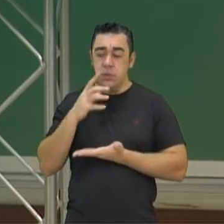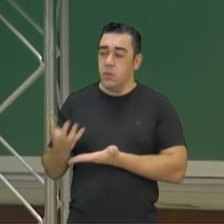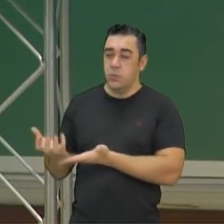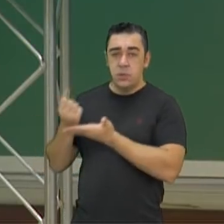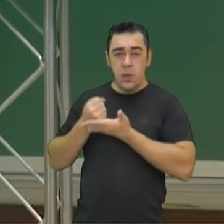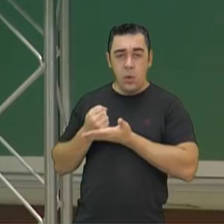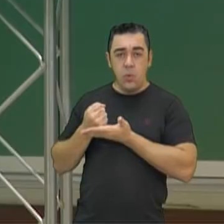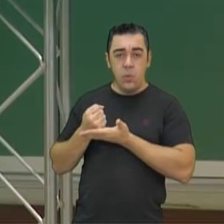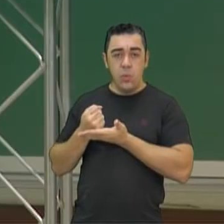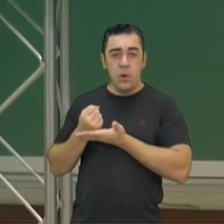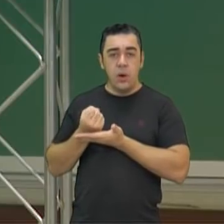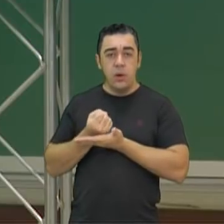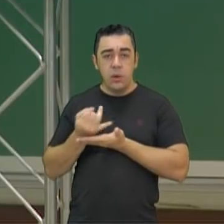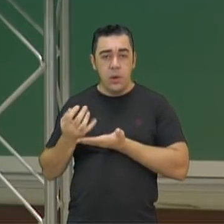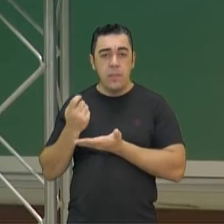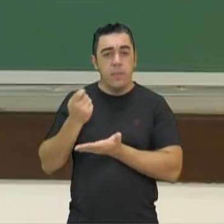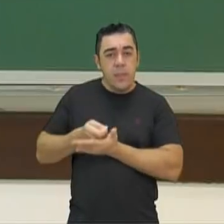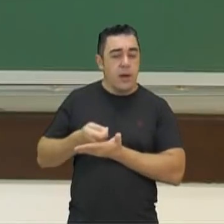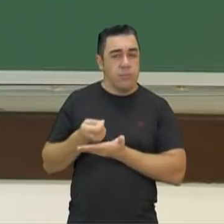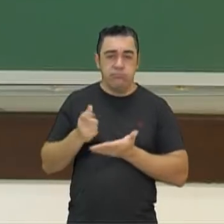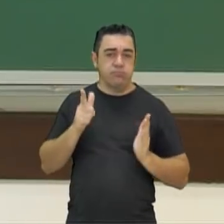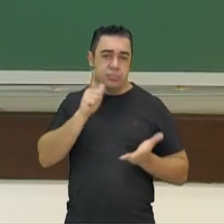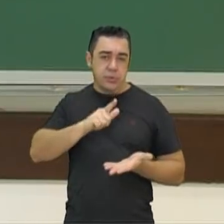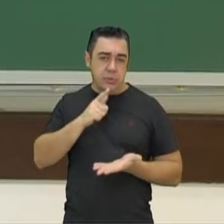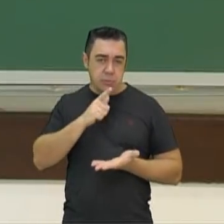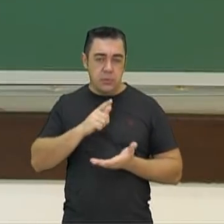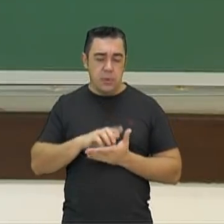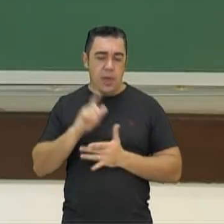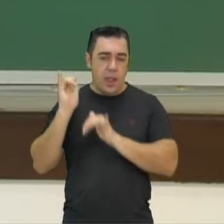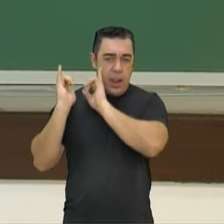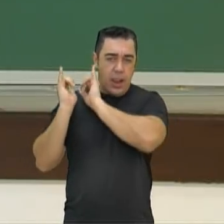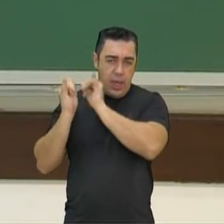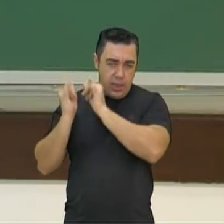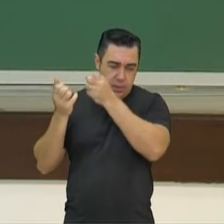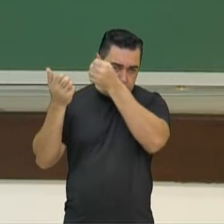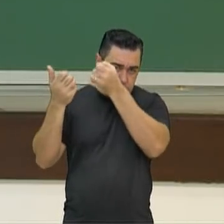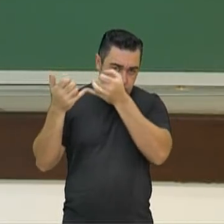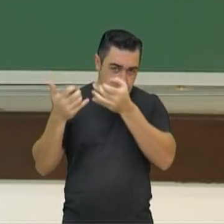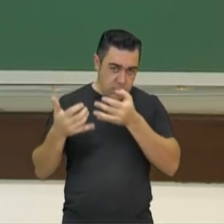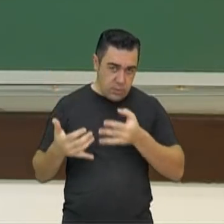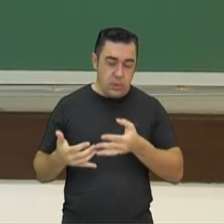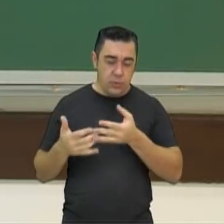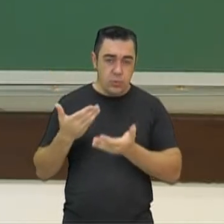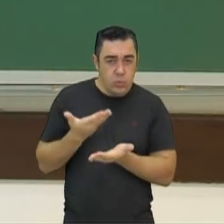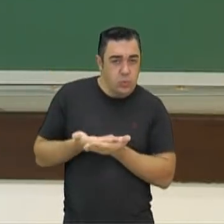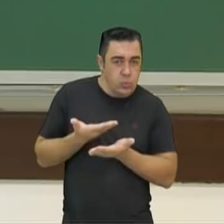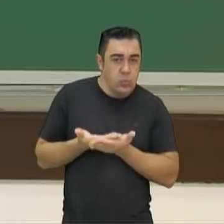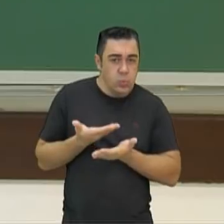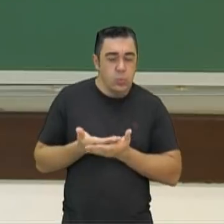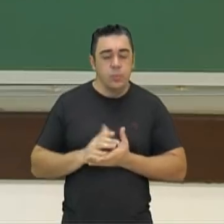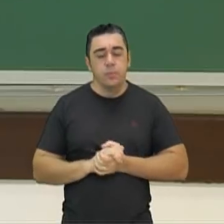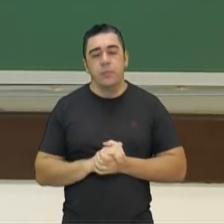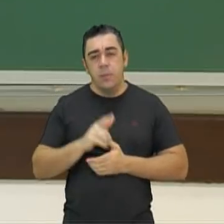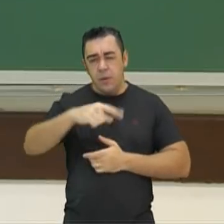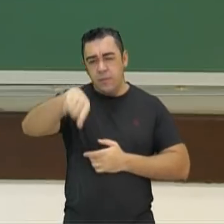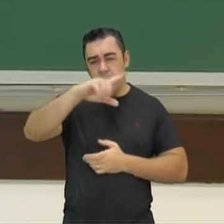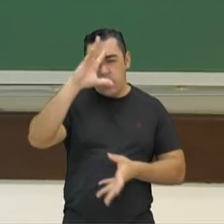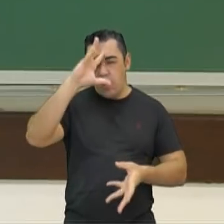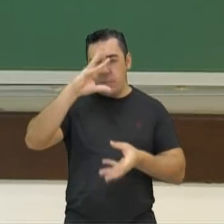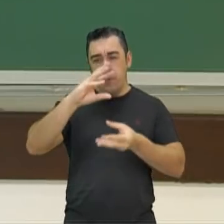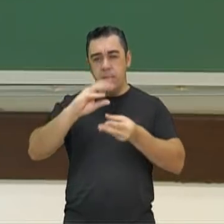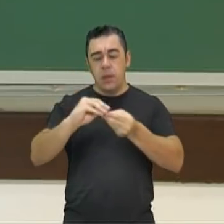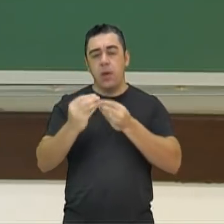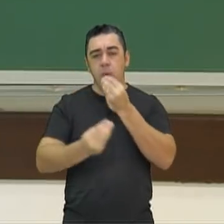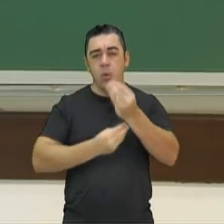né? Que o rei não conseguia nem pagar. Então, essa foi a lenda que a gente viu, que estudou um pouquinho ela, foi assim para vocês entenderem